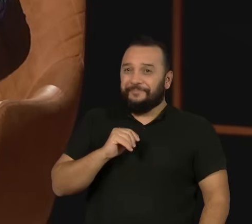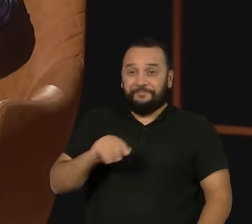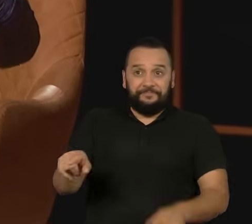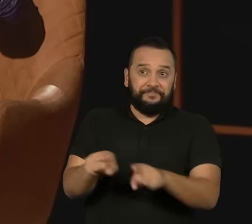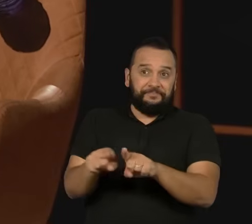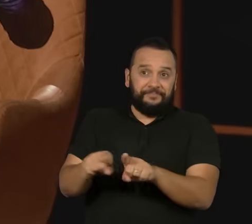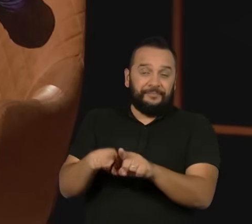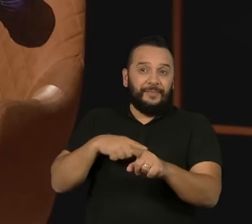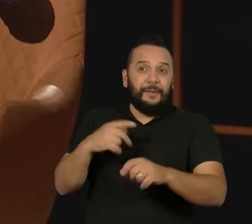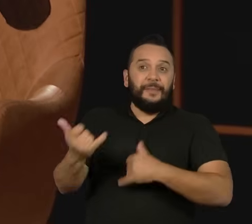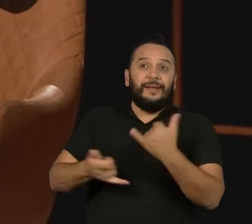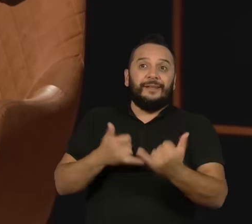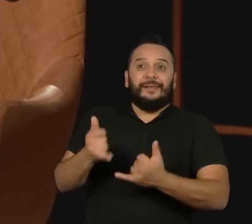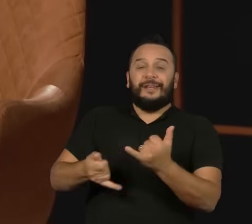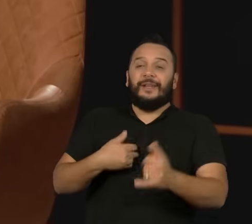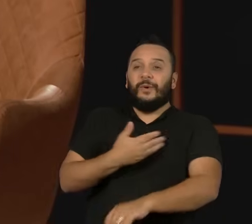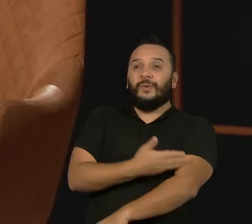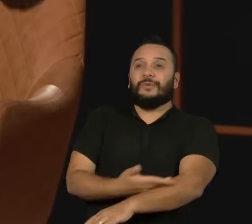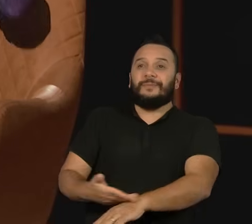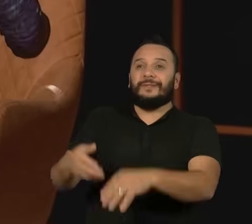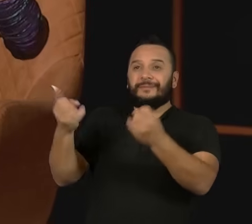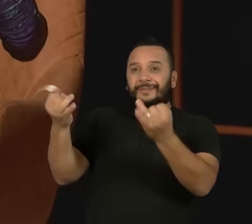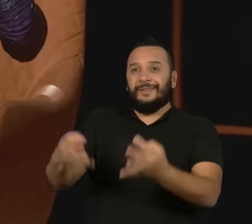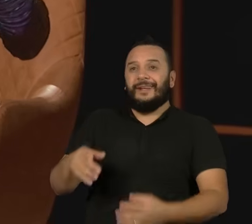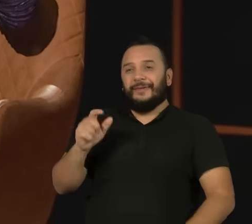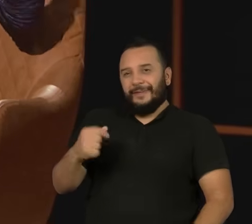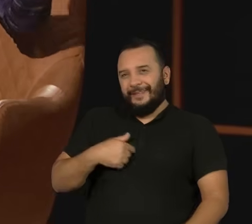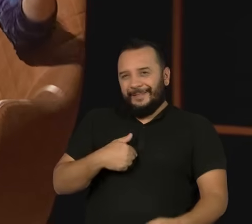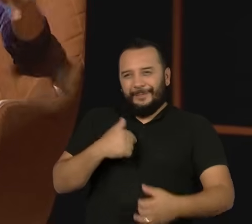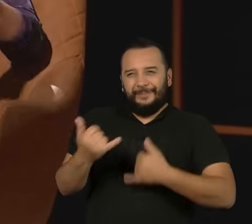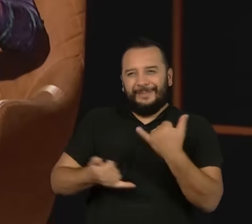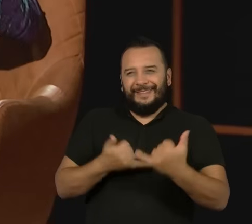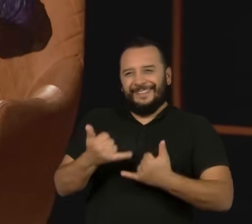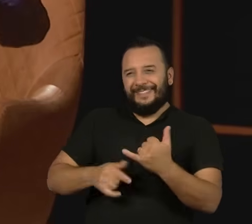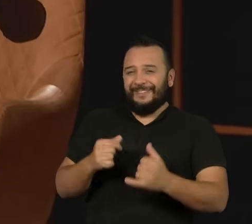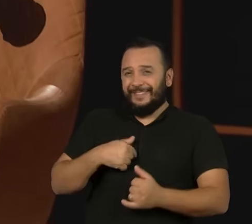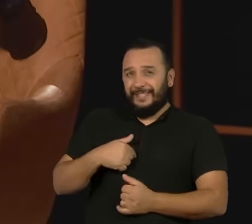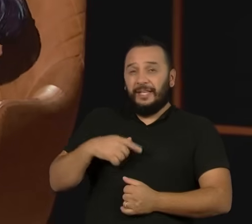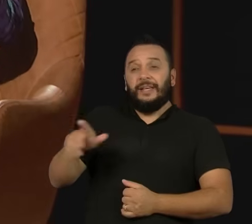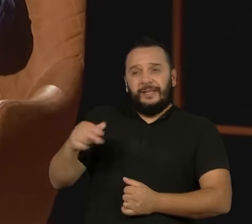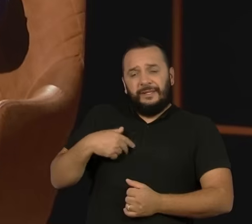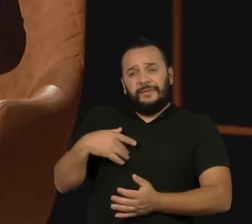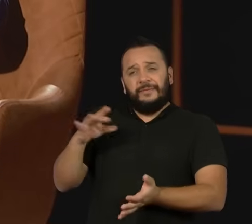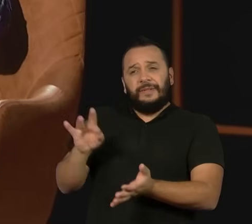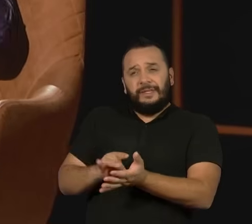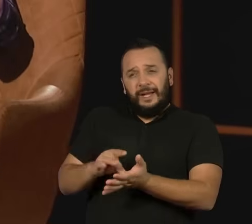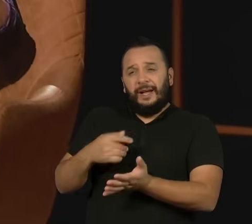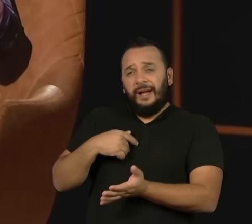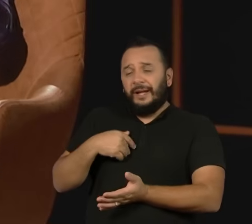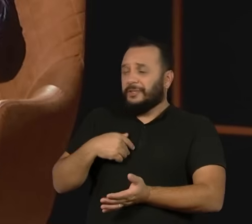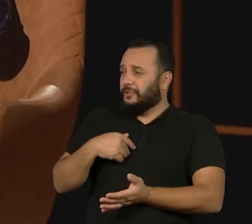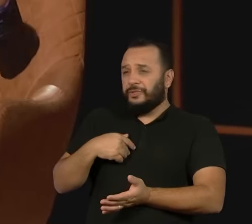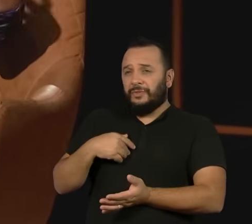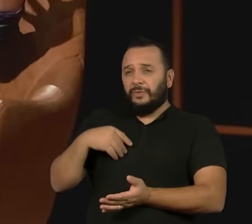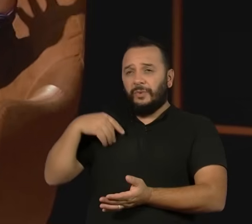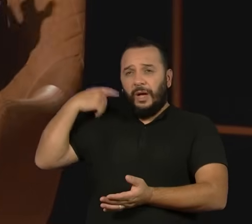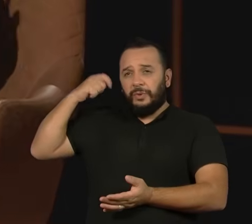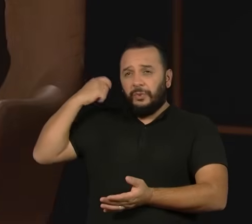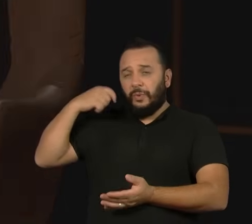que eu costumo dizer, eu fico brincando, tem a coisa, é a verdade do ator, não, eu gosto da mentira do ator, eu